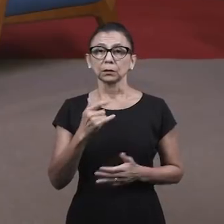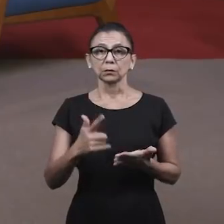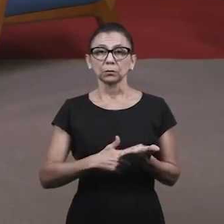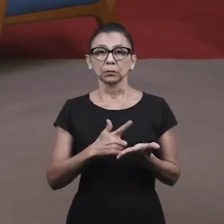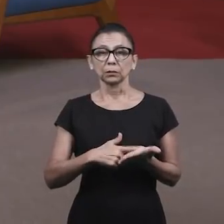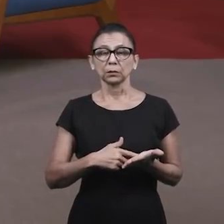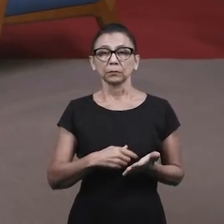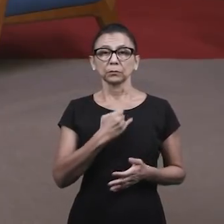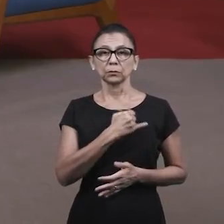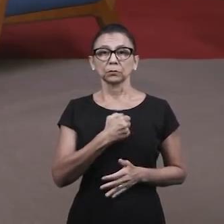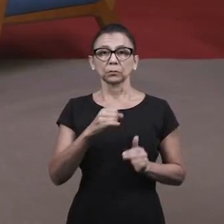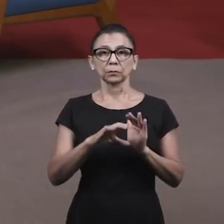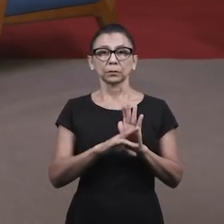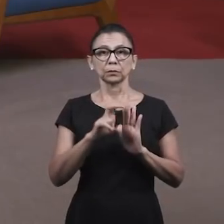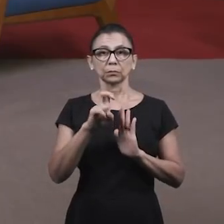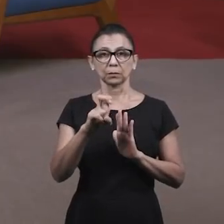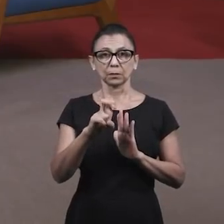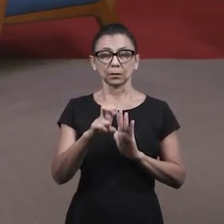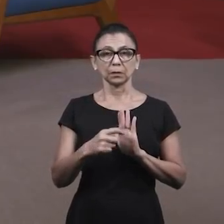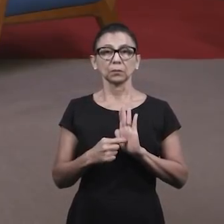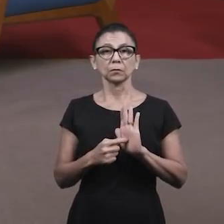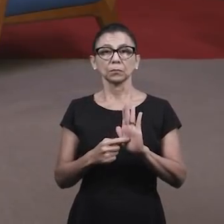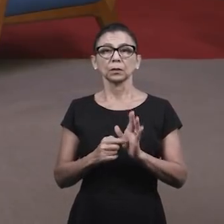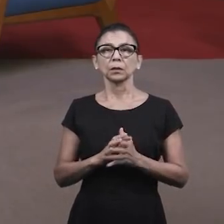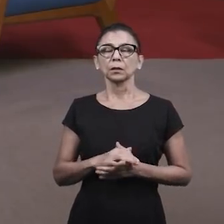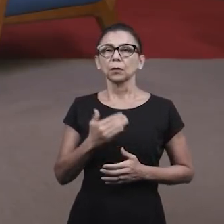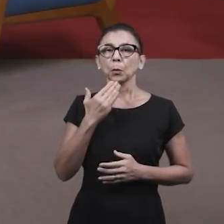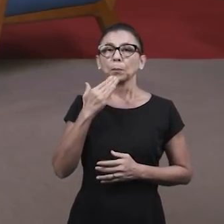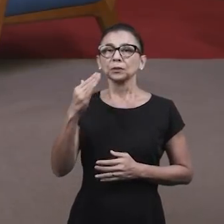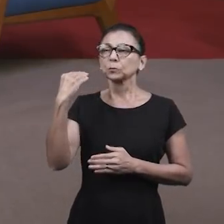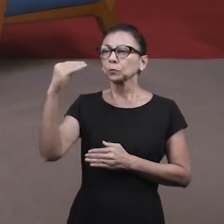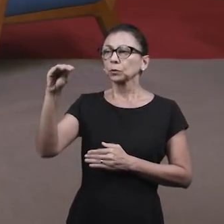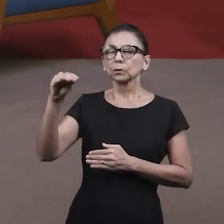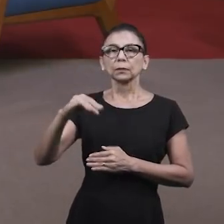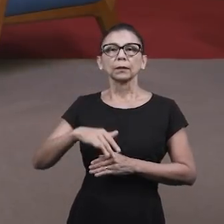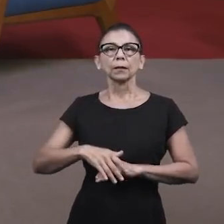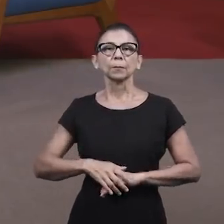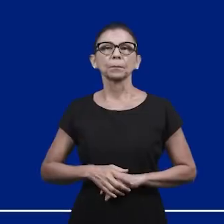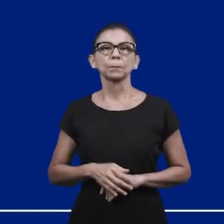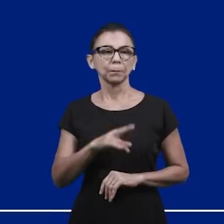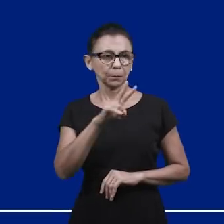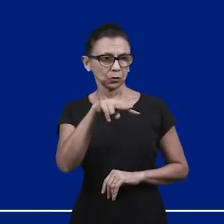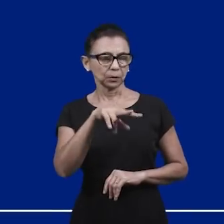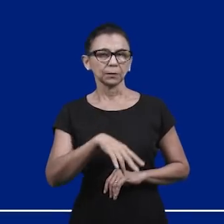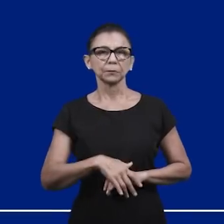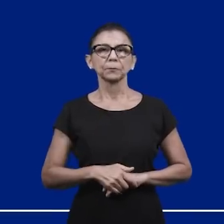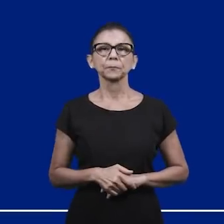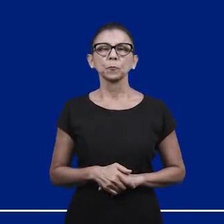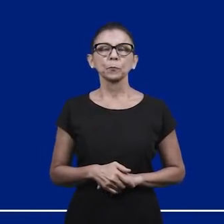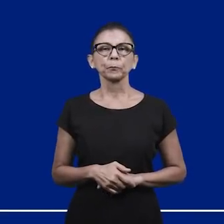Racional, científico. Agora, no lado espiritual é diferente, né, Daniel? No sentido